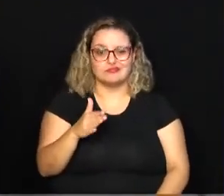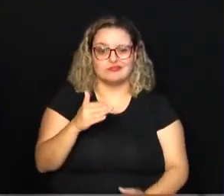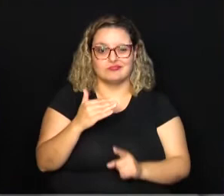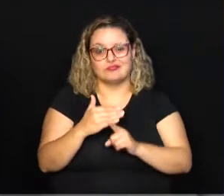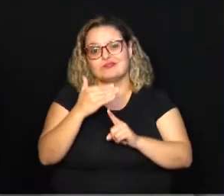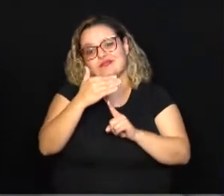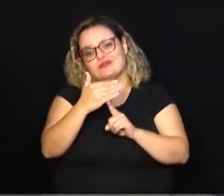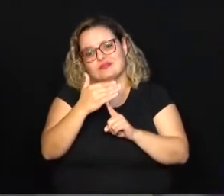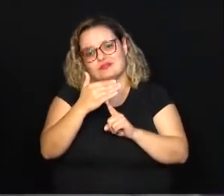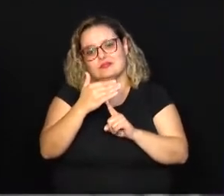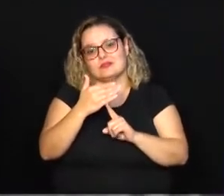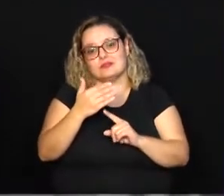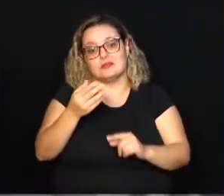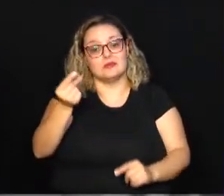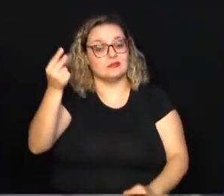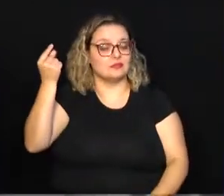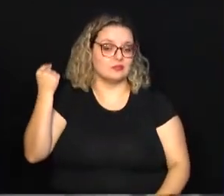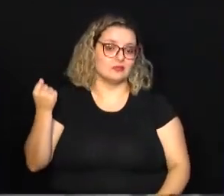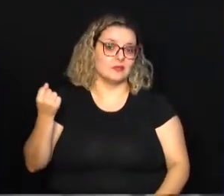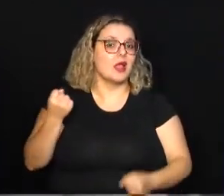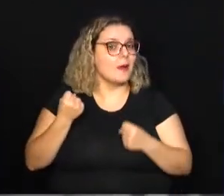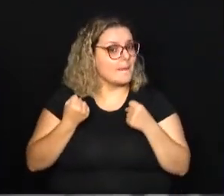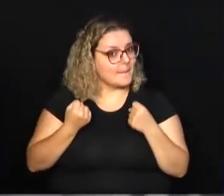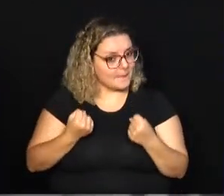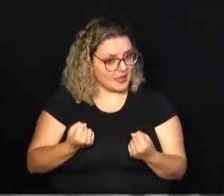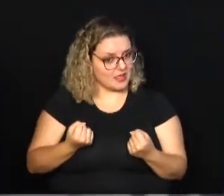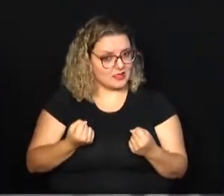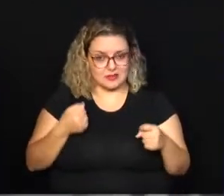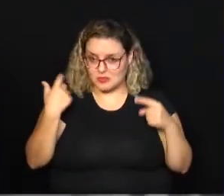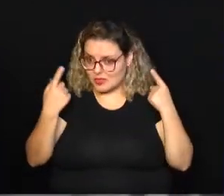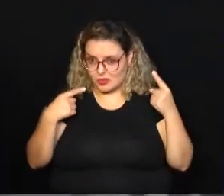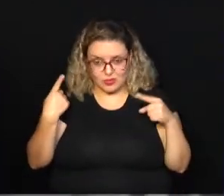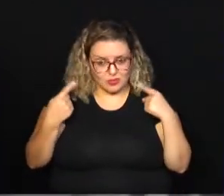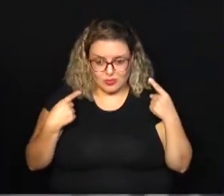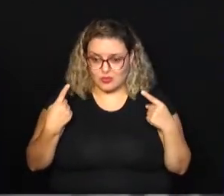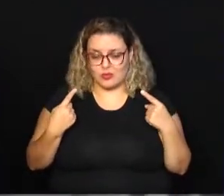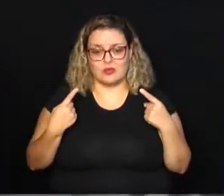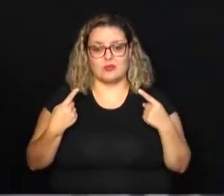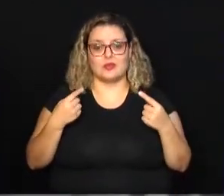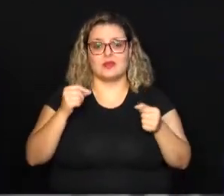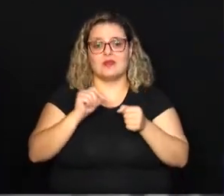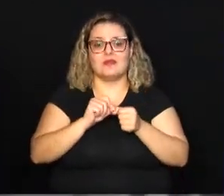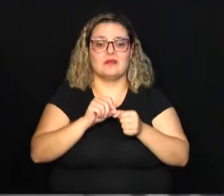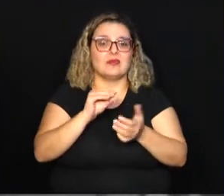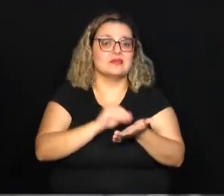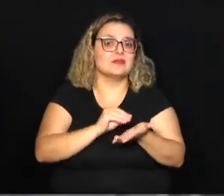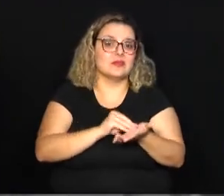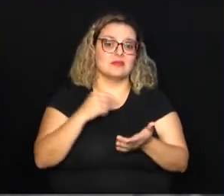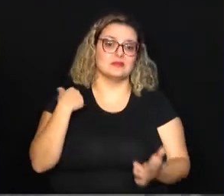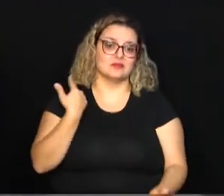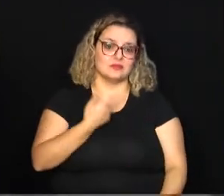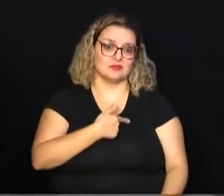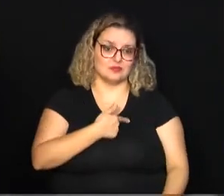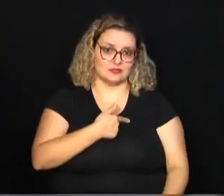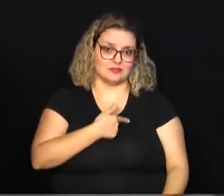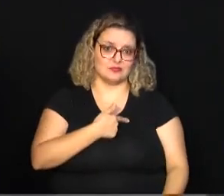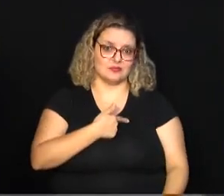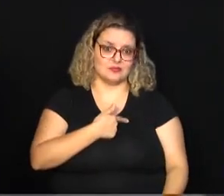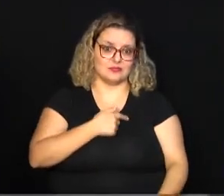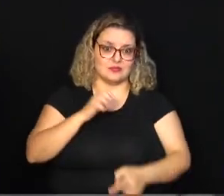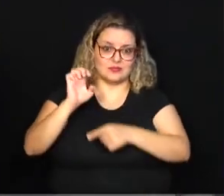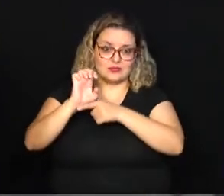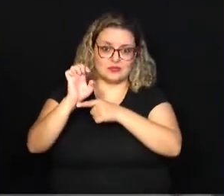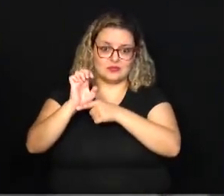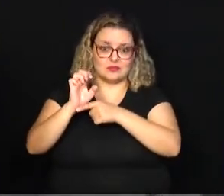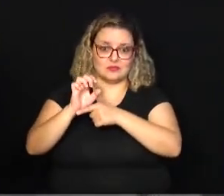nós tínhamos hoje. Então, isso pesa. É uma loucura, porque isso faz uma falta terrível para nós. E se o Estado bancar isso, é uma